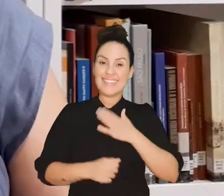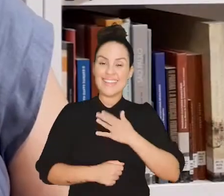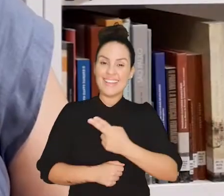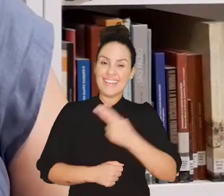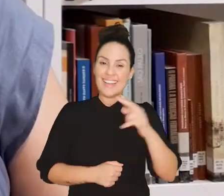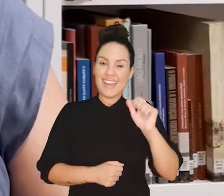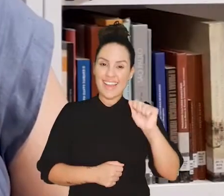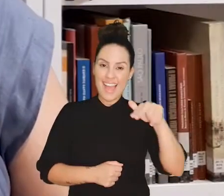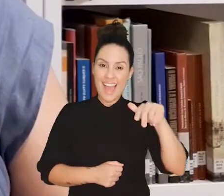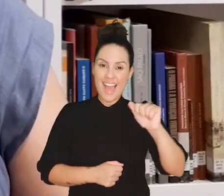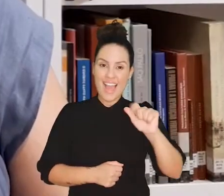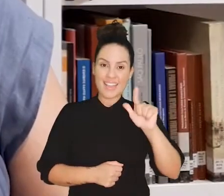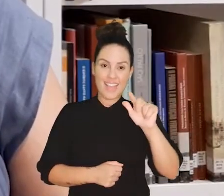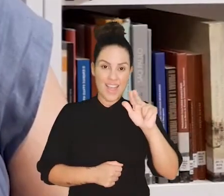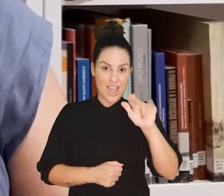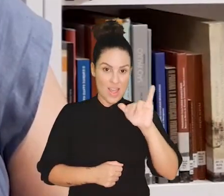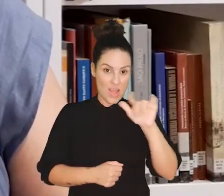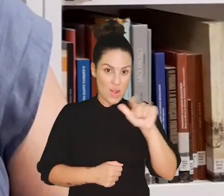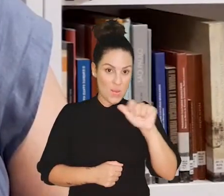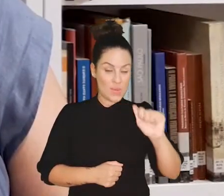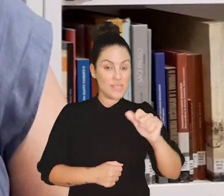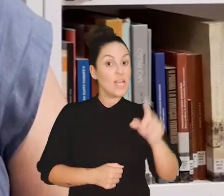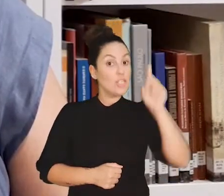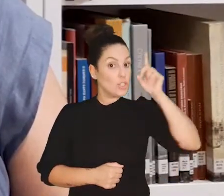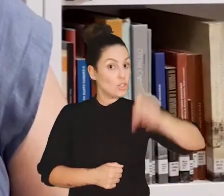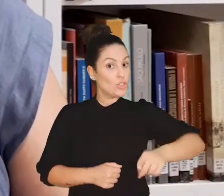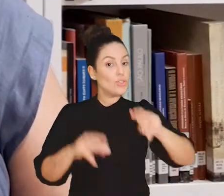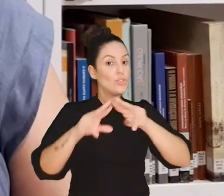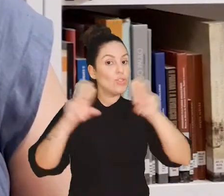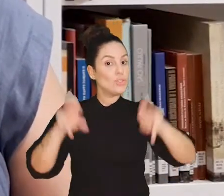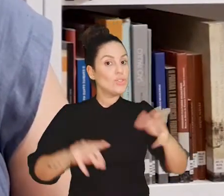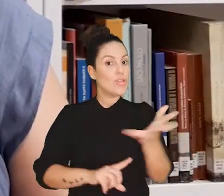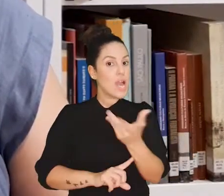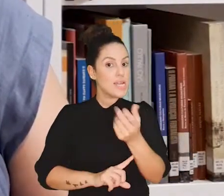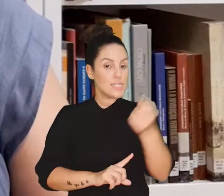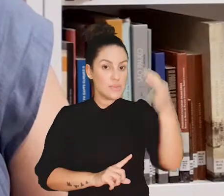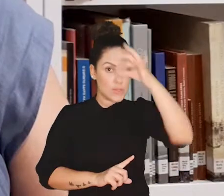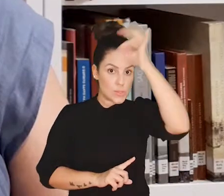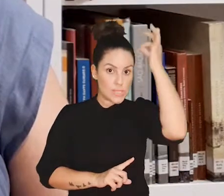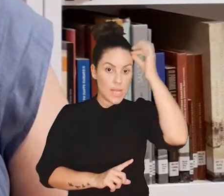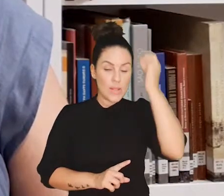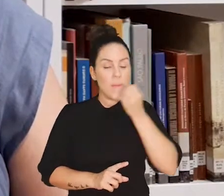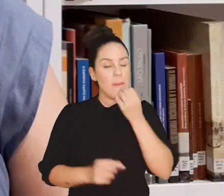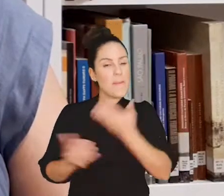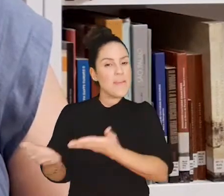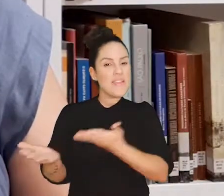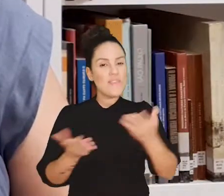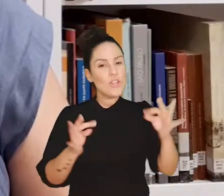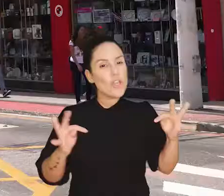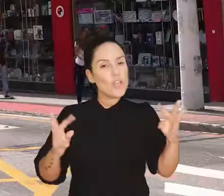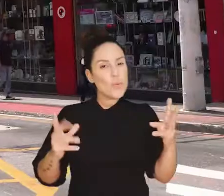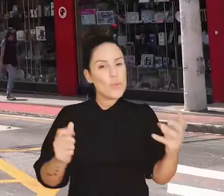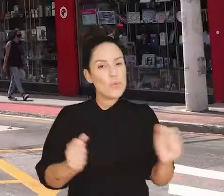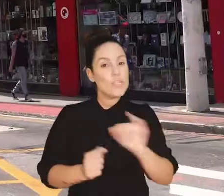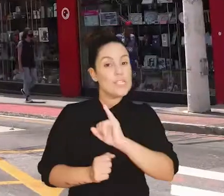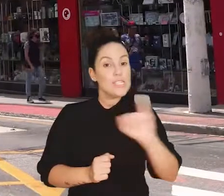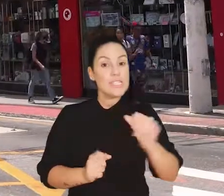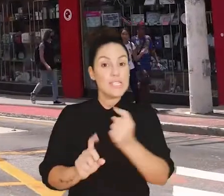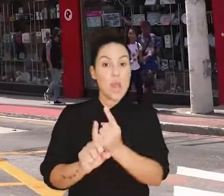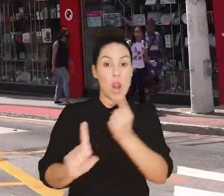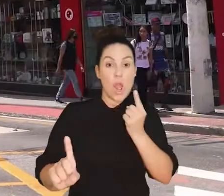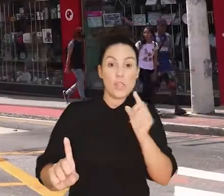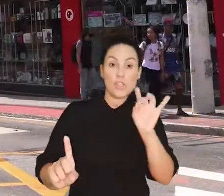Olá, eu sou Ana Luísa Bringuente, diretora do Museu de Arte do Espírito Santo. Sejam todos bem-vindos, ainda que de longe, ainda que por